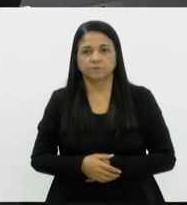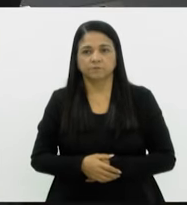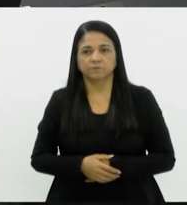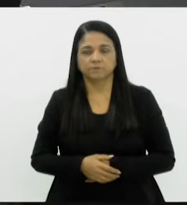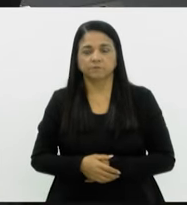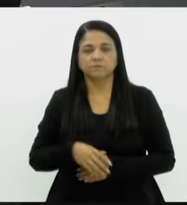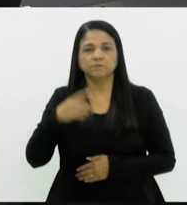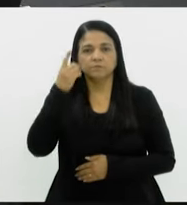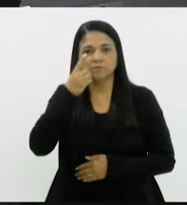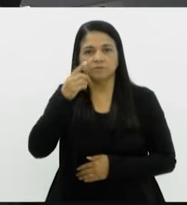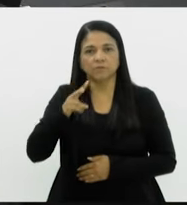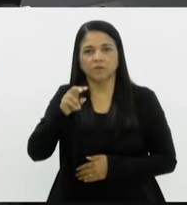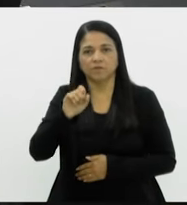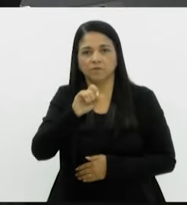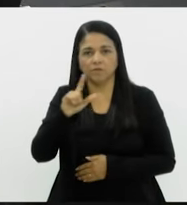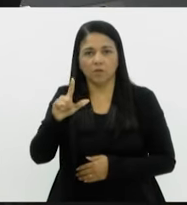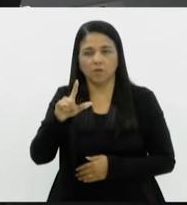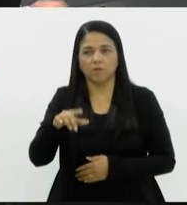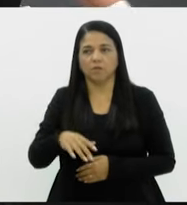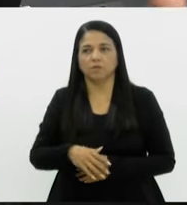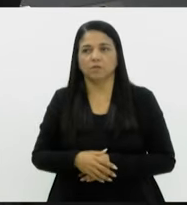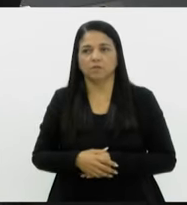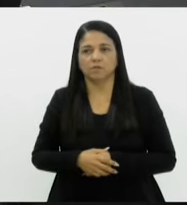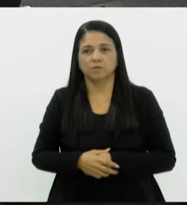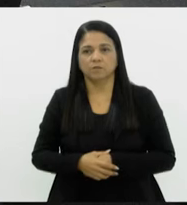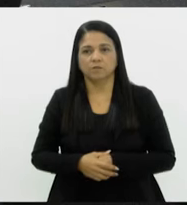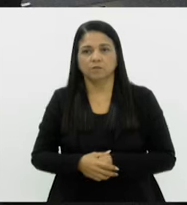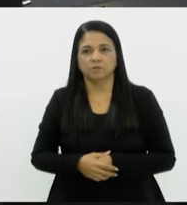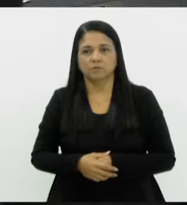Deputado Valdo Ceasa.